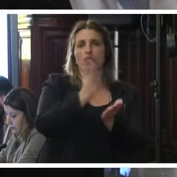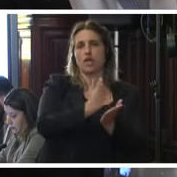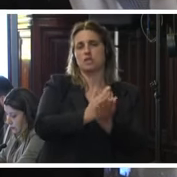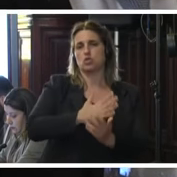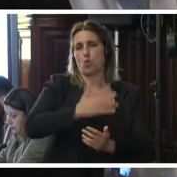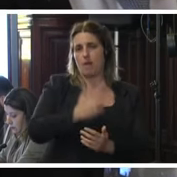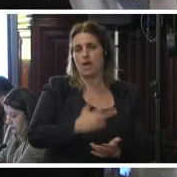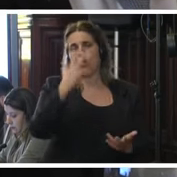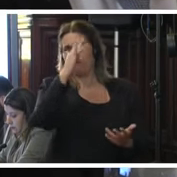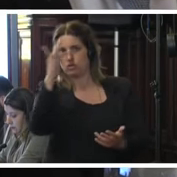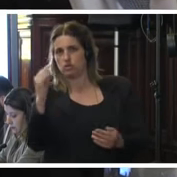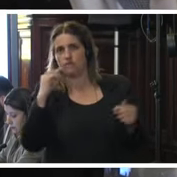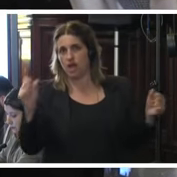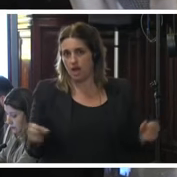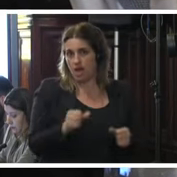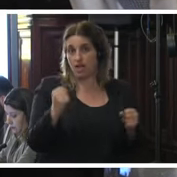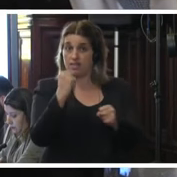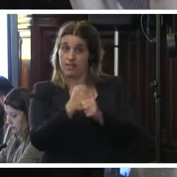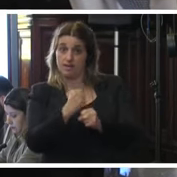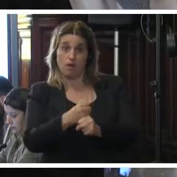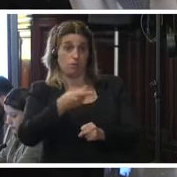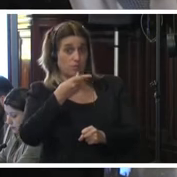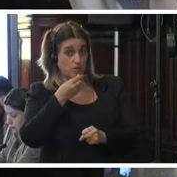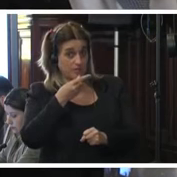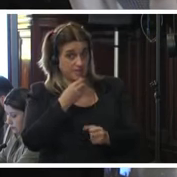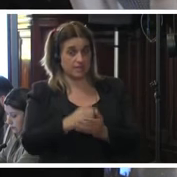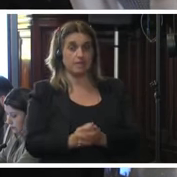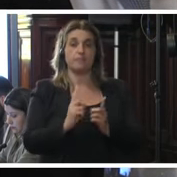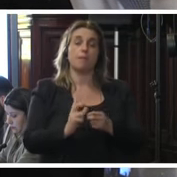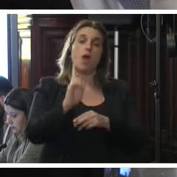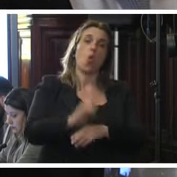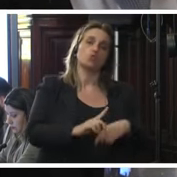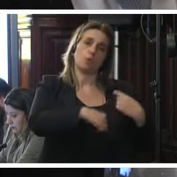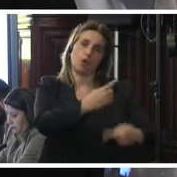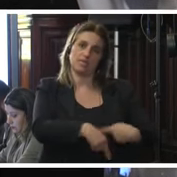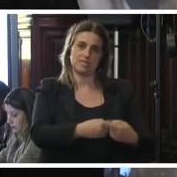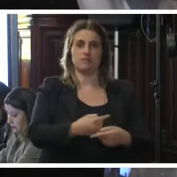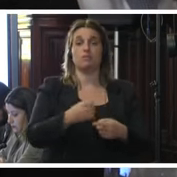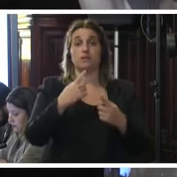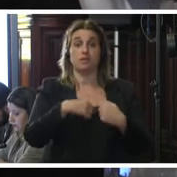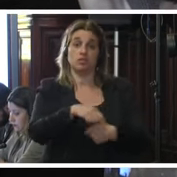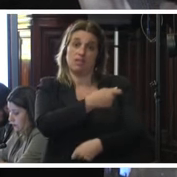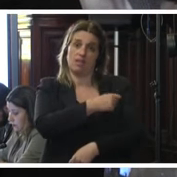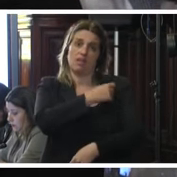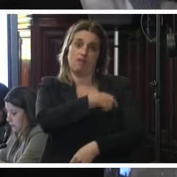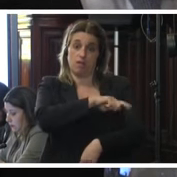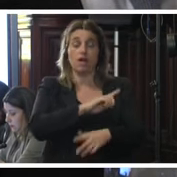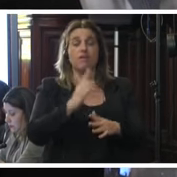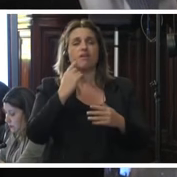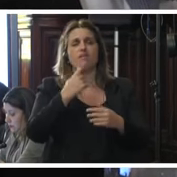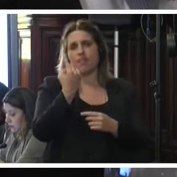Humanos Aplicada à Atuação Policial e Uso Progressivo da Força. Nesses minutos que me restam, presidente, eu gostaria de